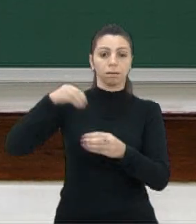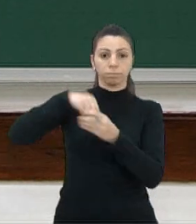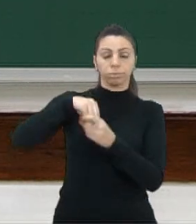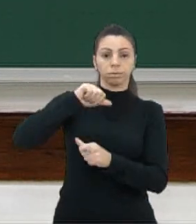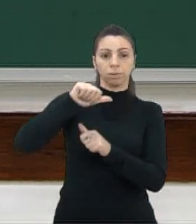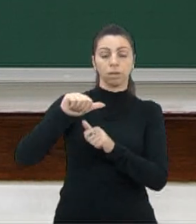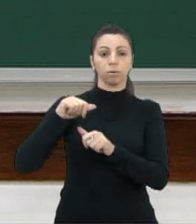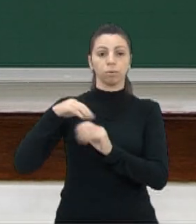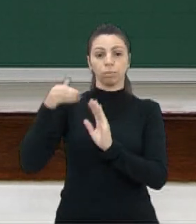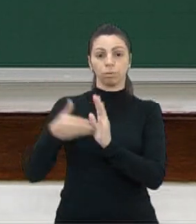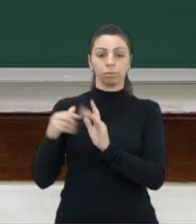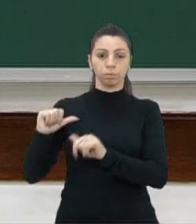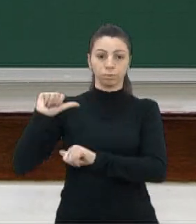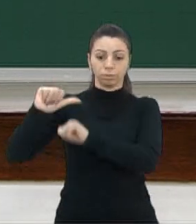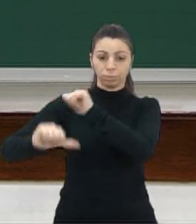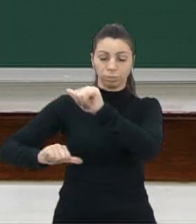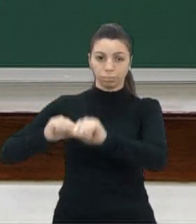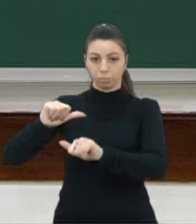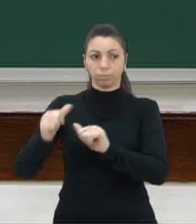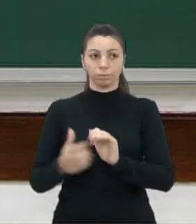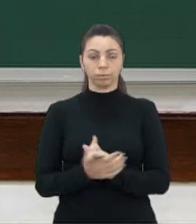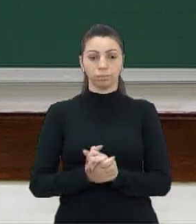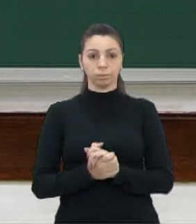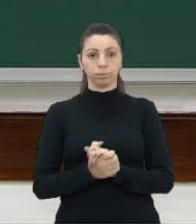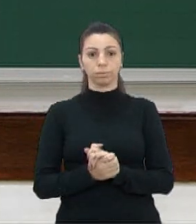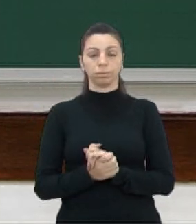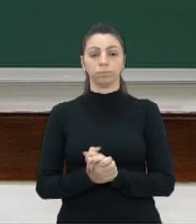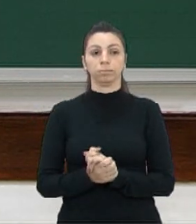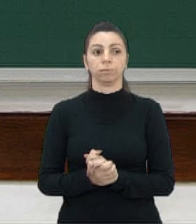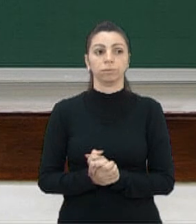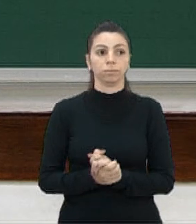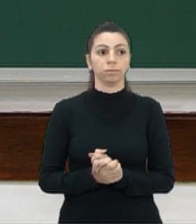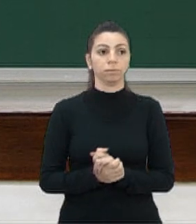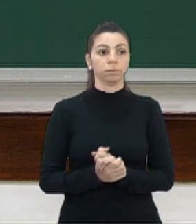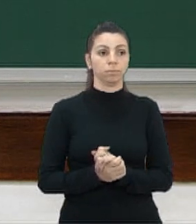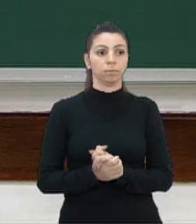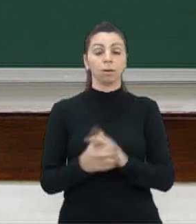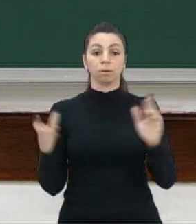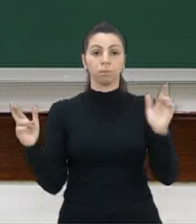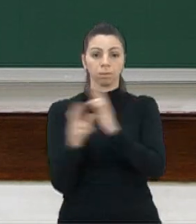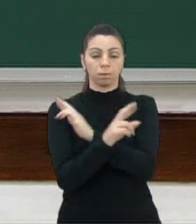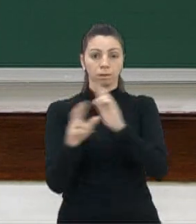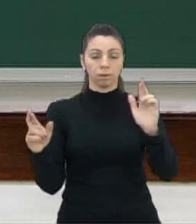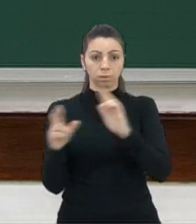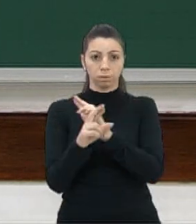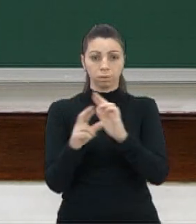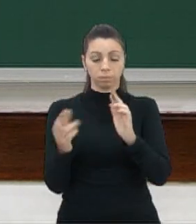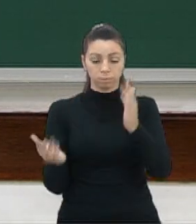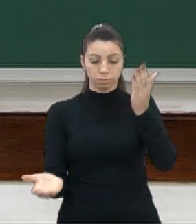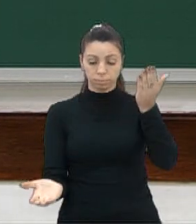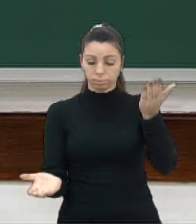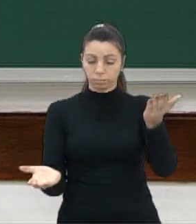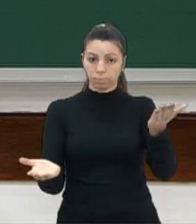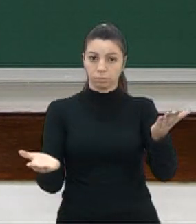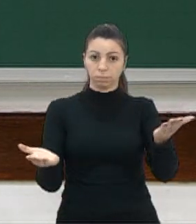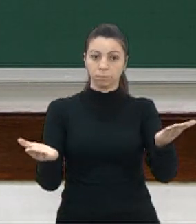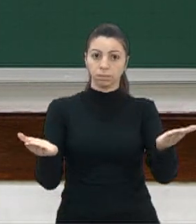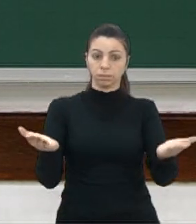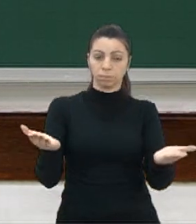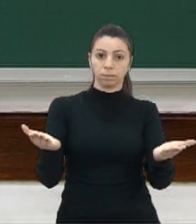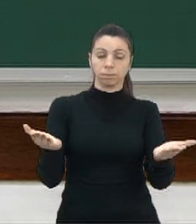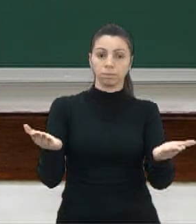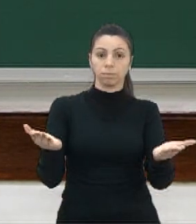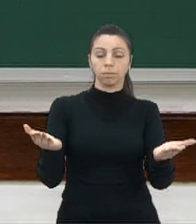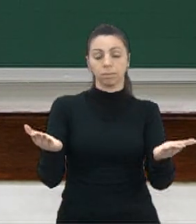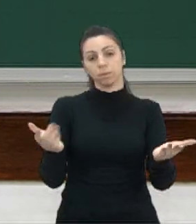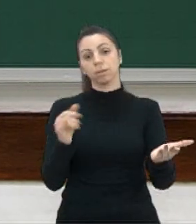para sempre. Relação das proporções com a quantidade de matéria, ou seja, quando eu preciso aumentar a minha produção, se eu